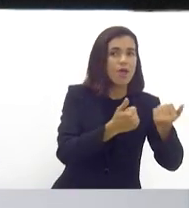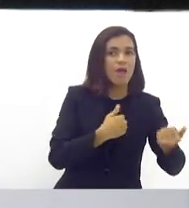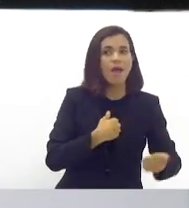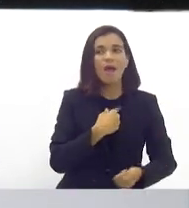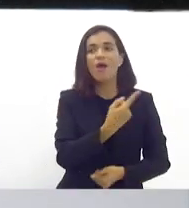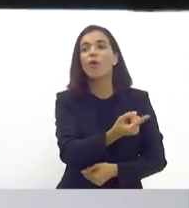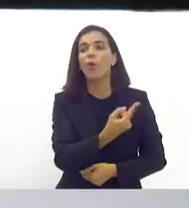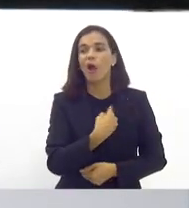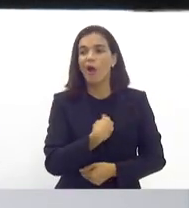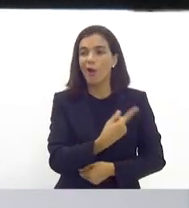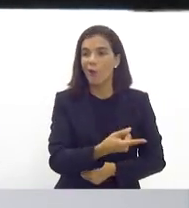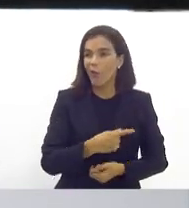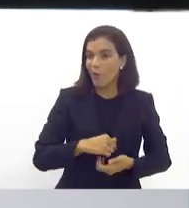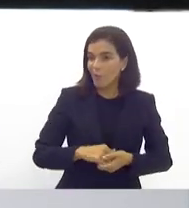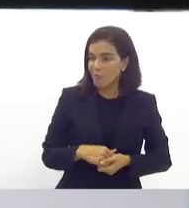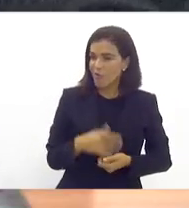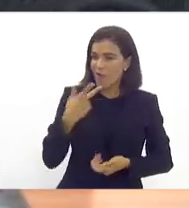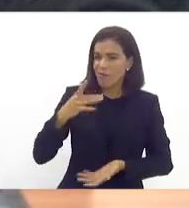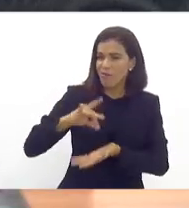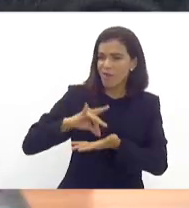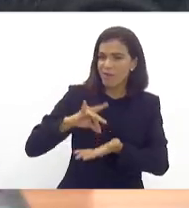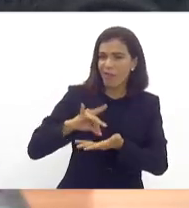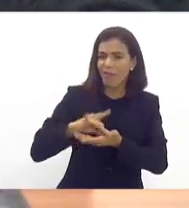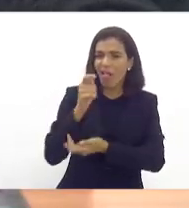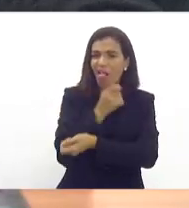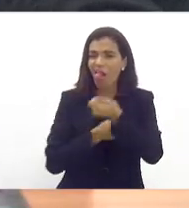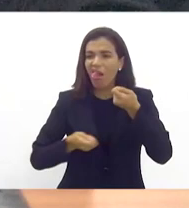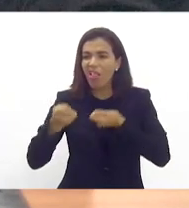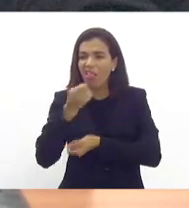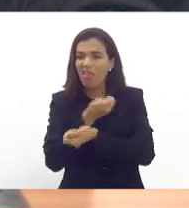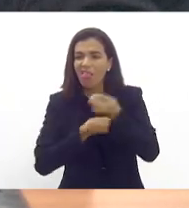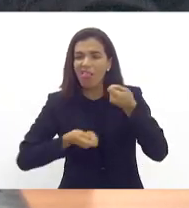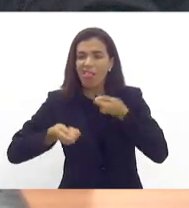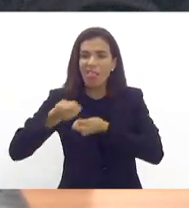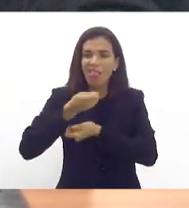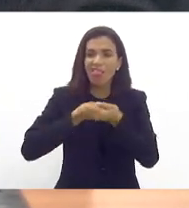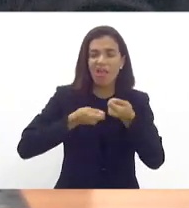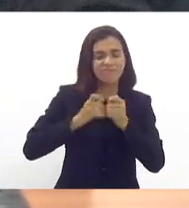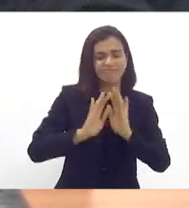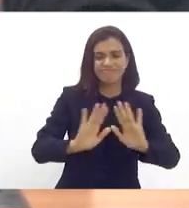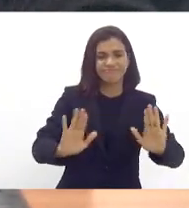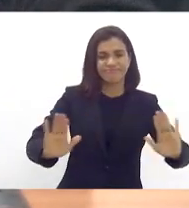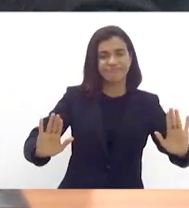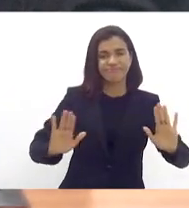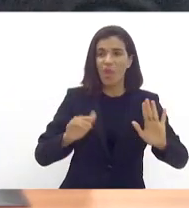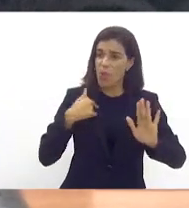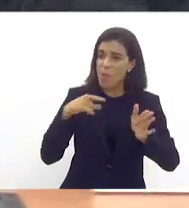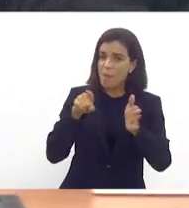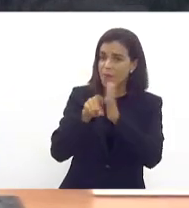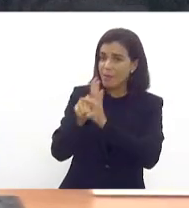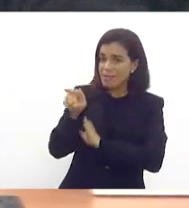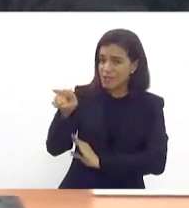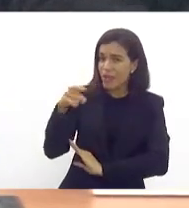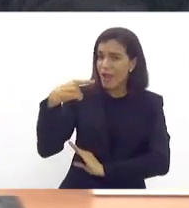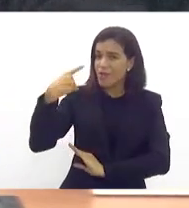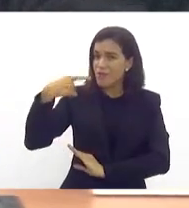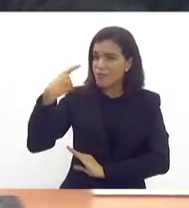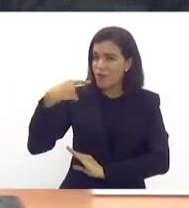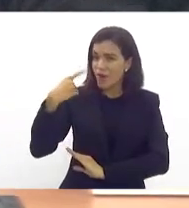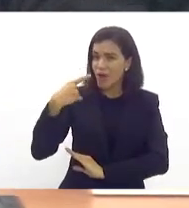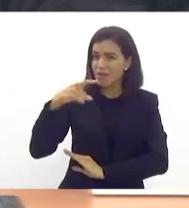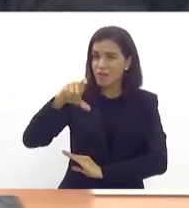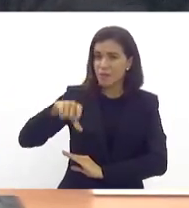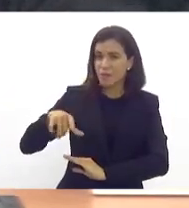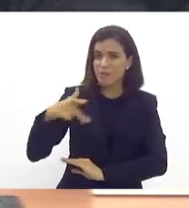tô falando de verdade mesmo sem sem ficar rodeando que parece hoje mesmo que eu ia perguntar se a senhora era advogada do plano de